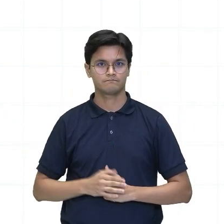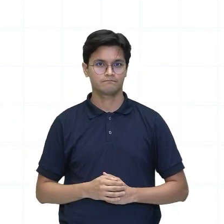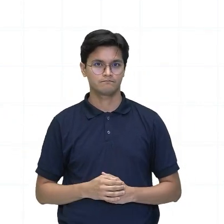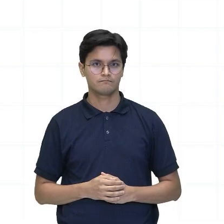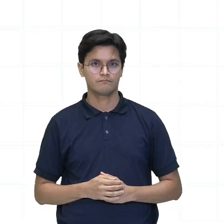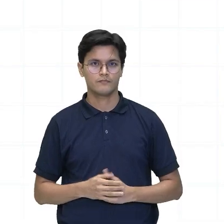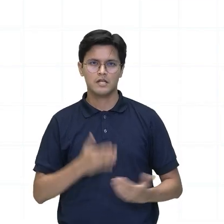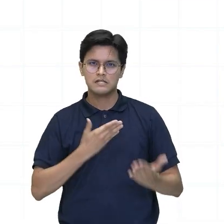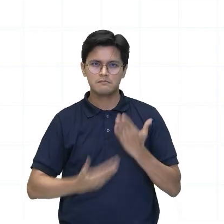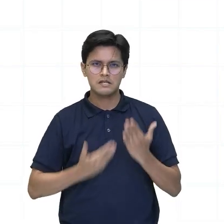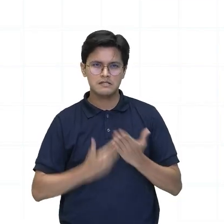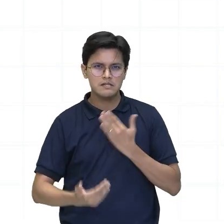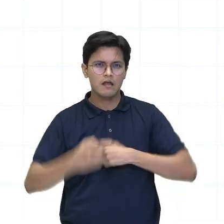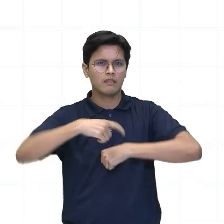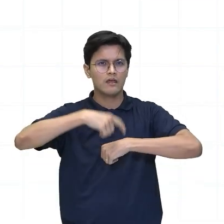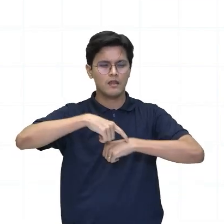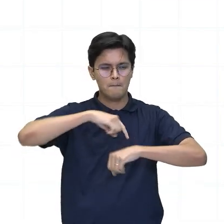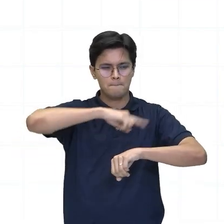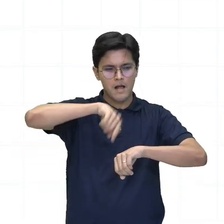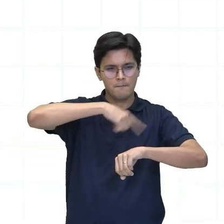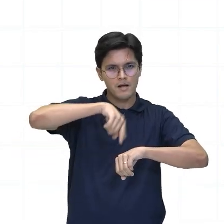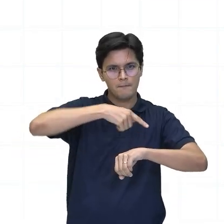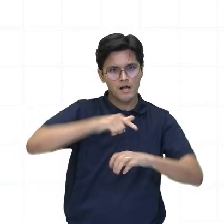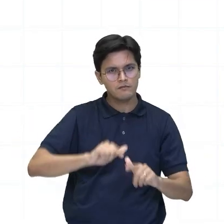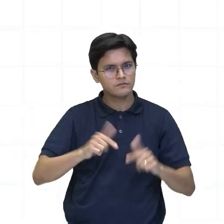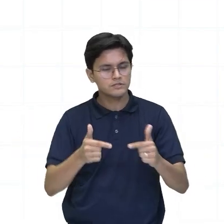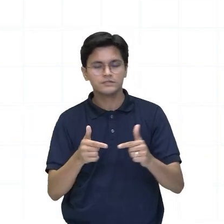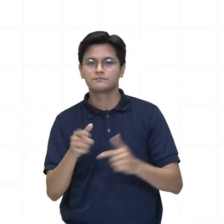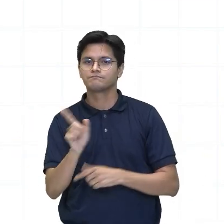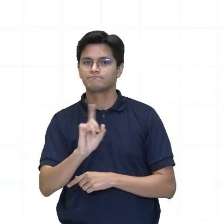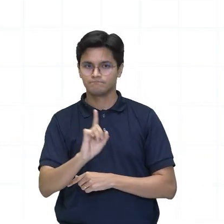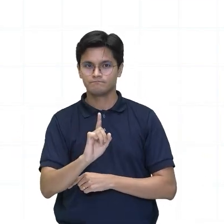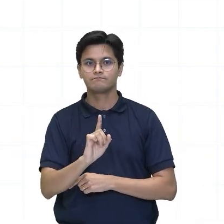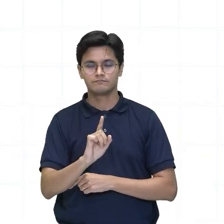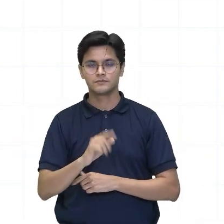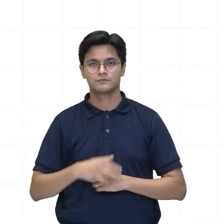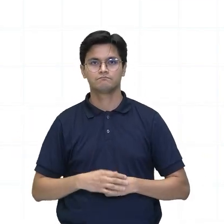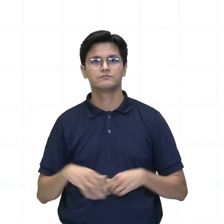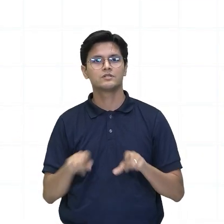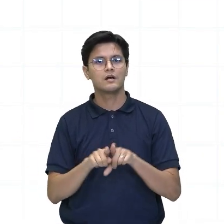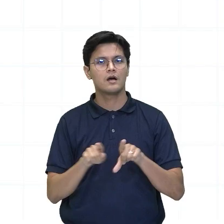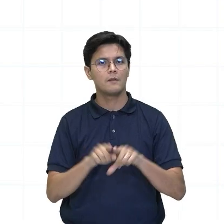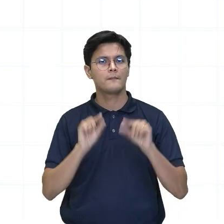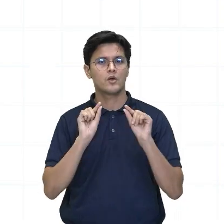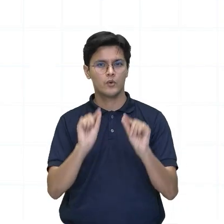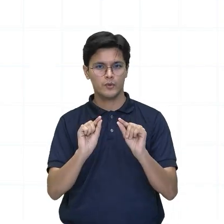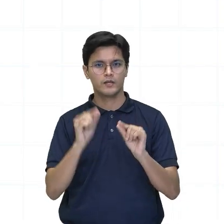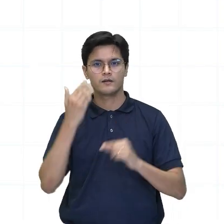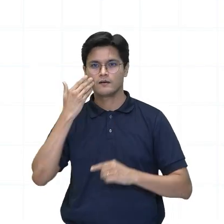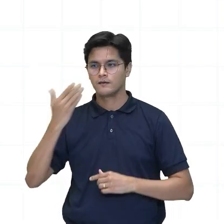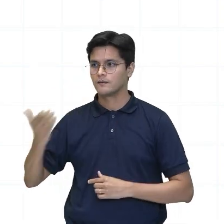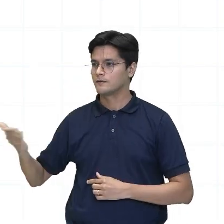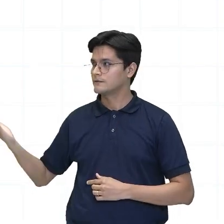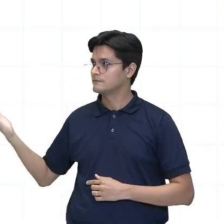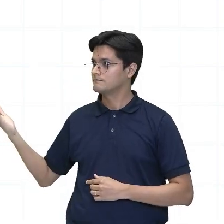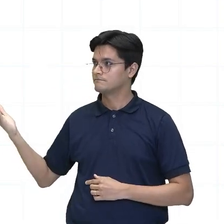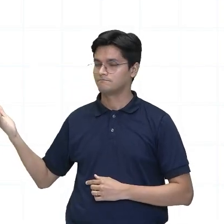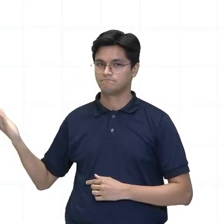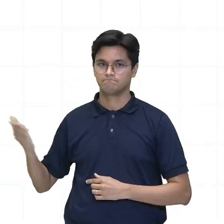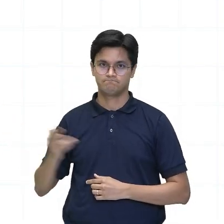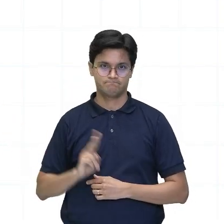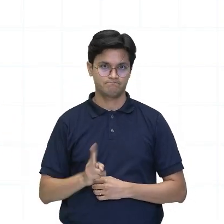O que mais? Na negativa. Don't spend much time on screens. Tá? Vamos lá,